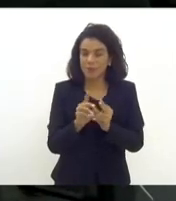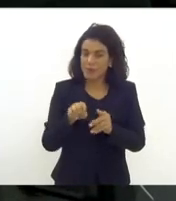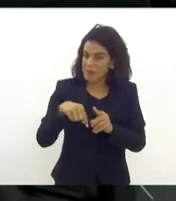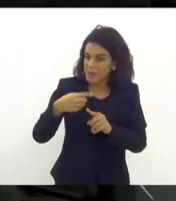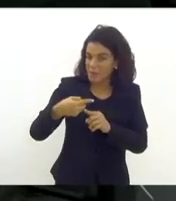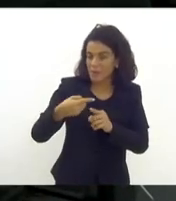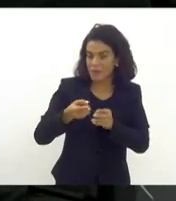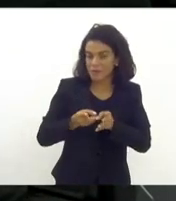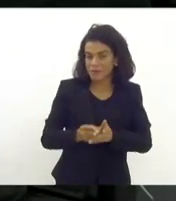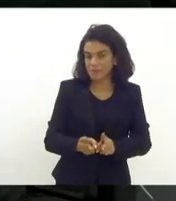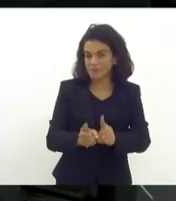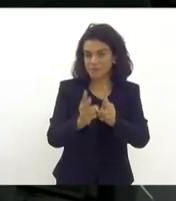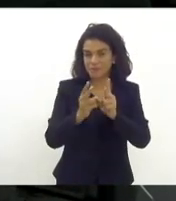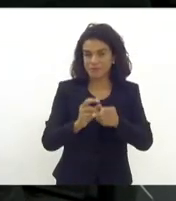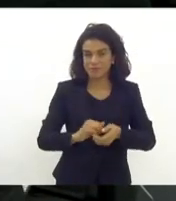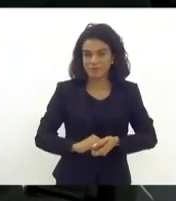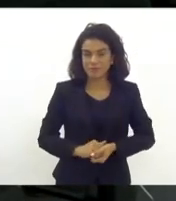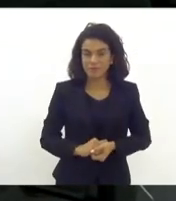continuo